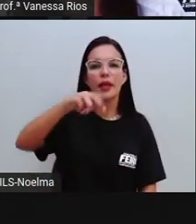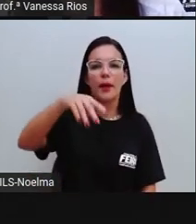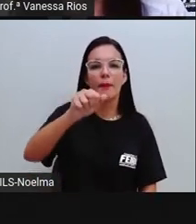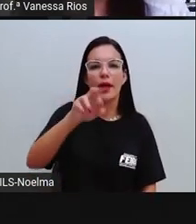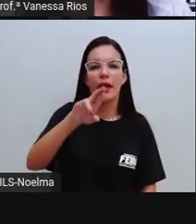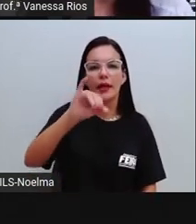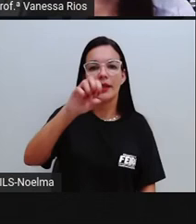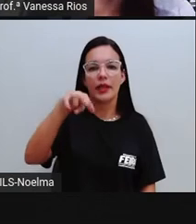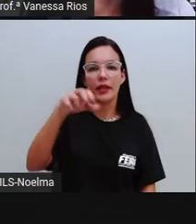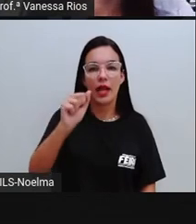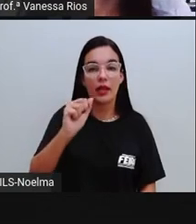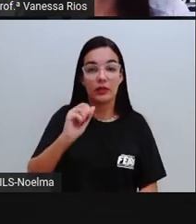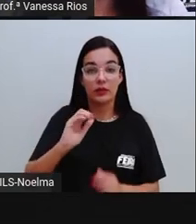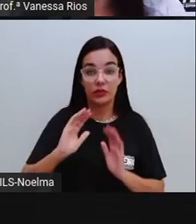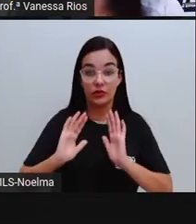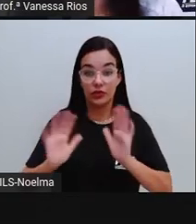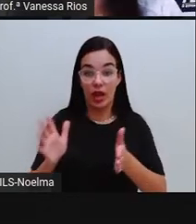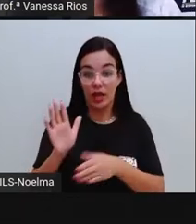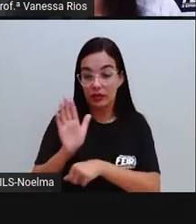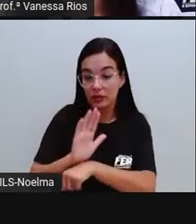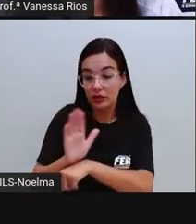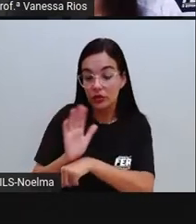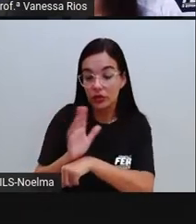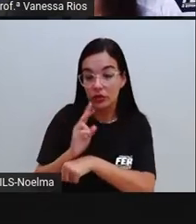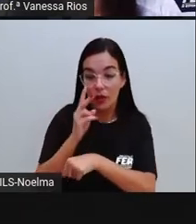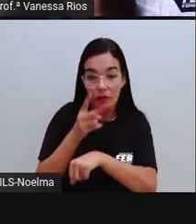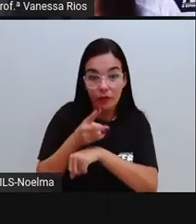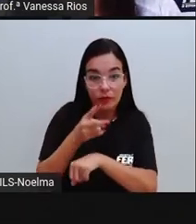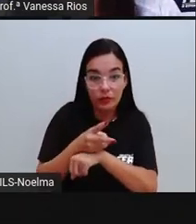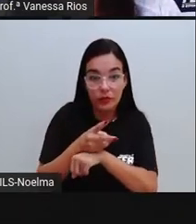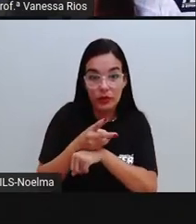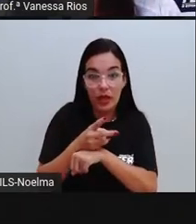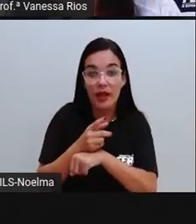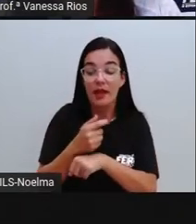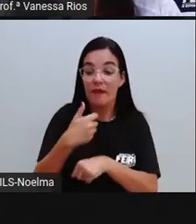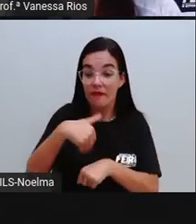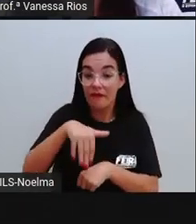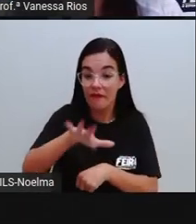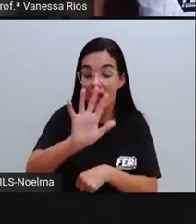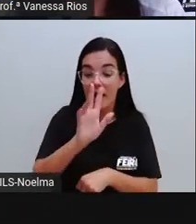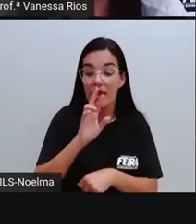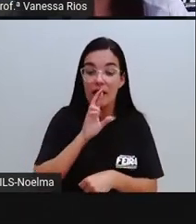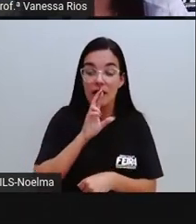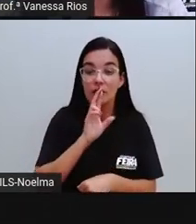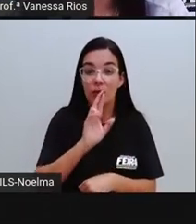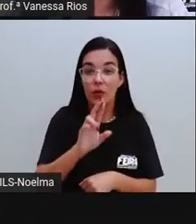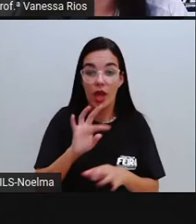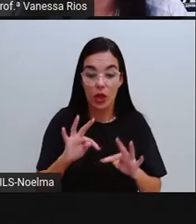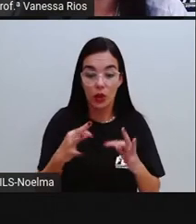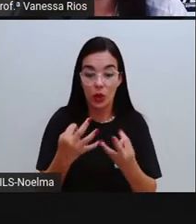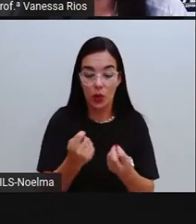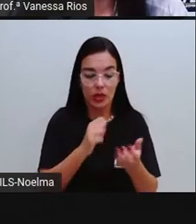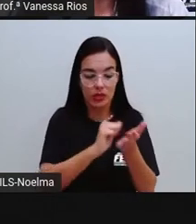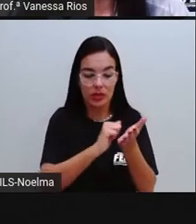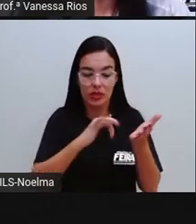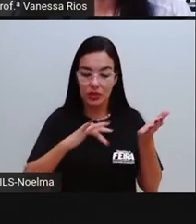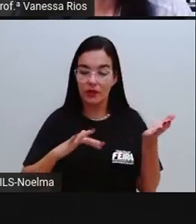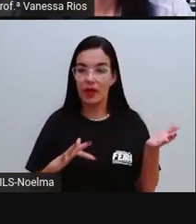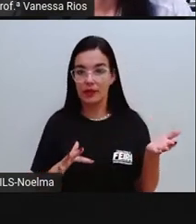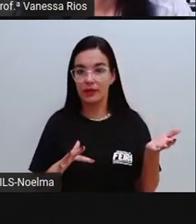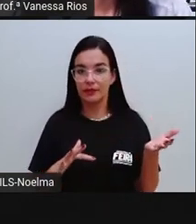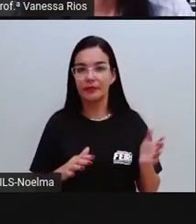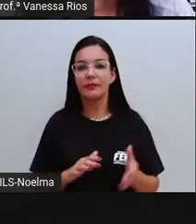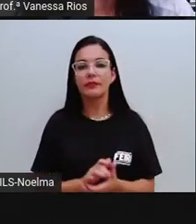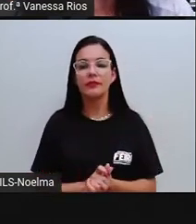assistiu sua videoaula e responderá todas as atividades. Olha como Marina é estudiosa. Aí a